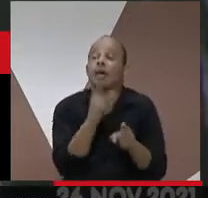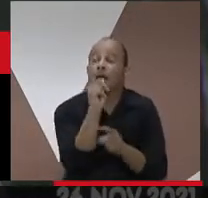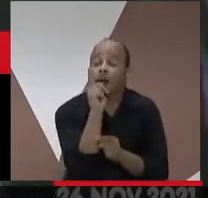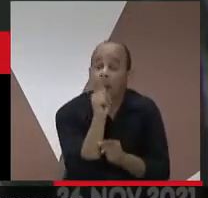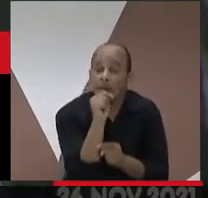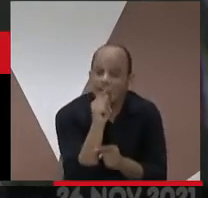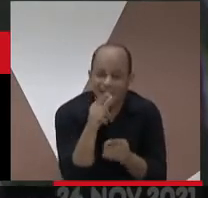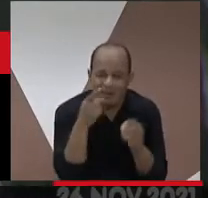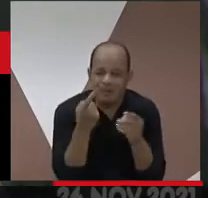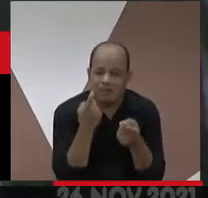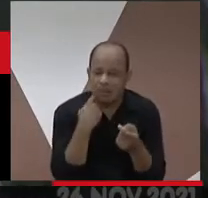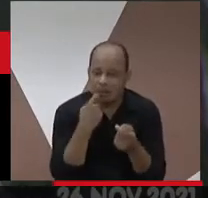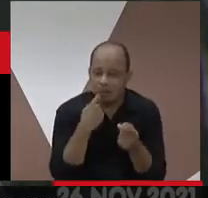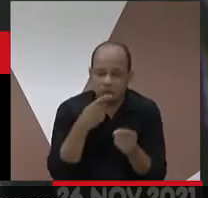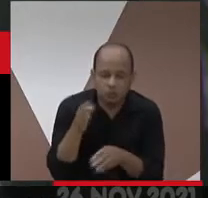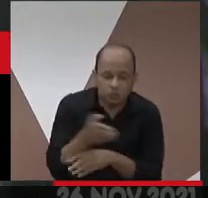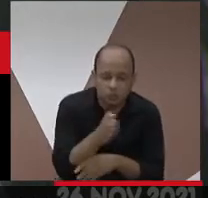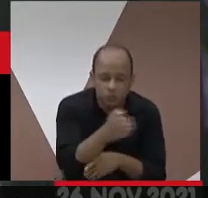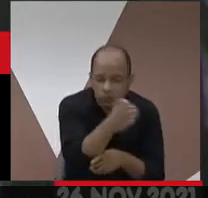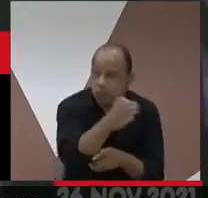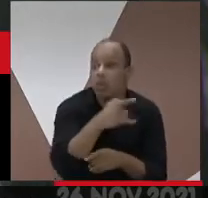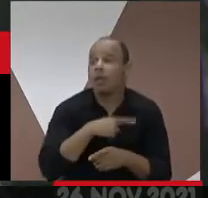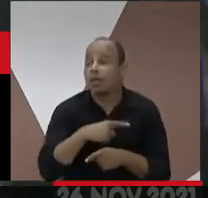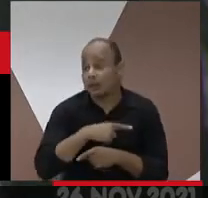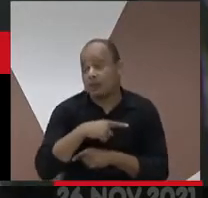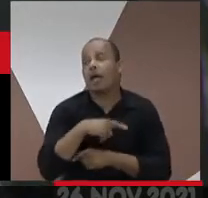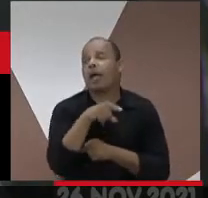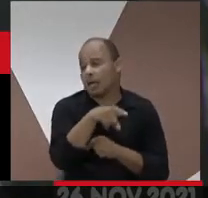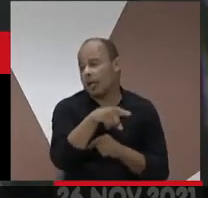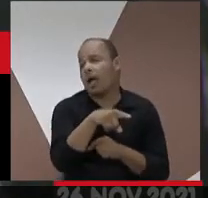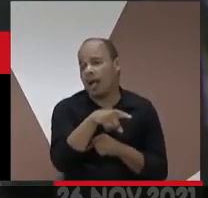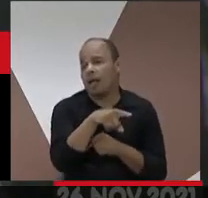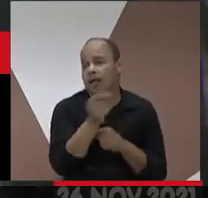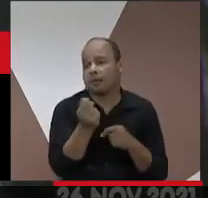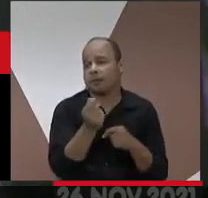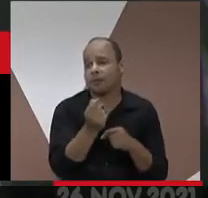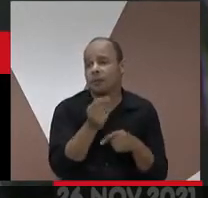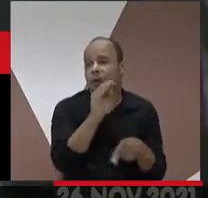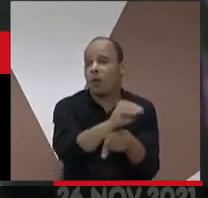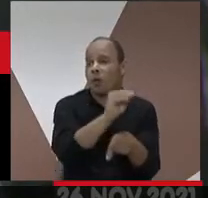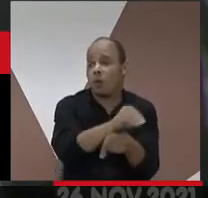impactada. Aproximadamente umas 600 famílias.